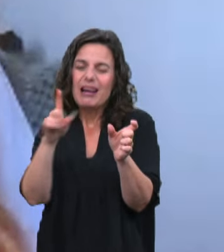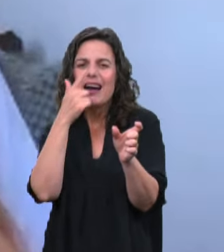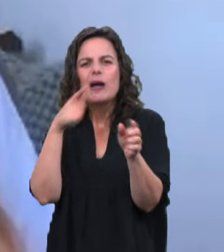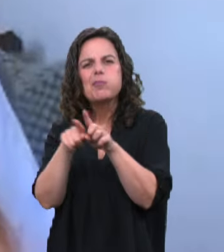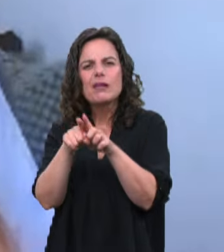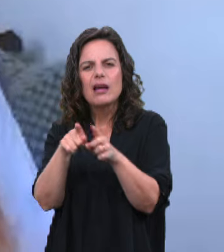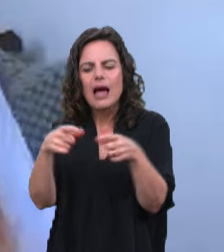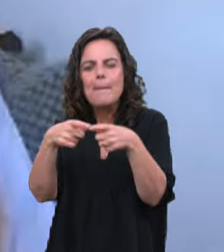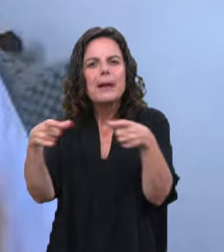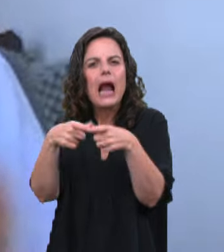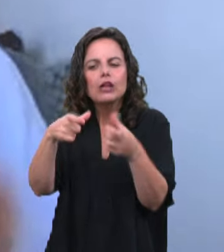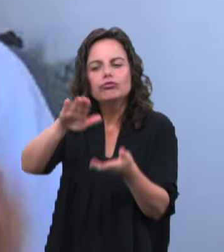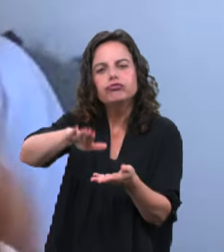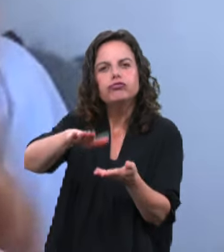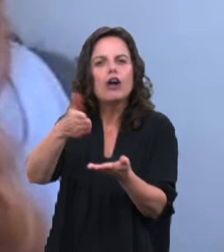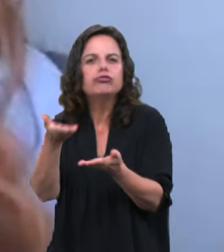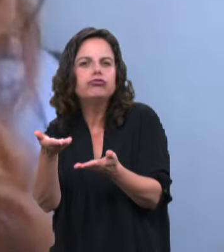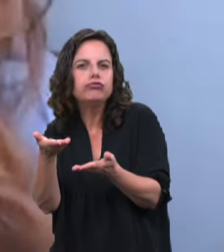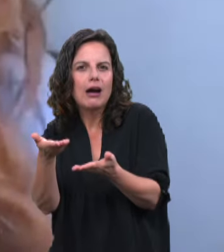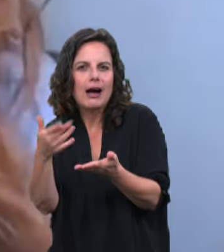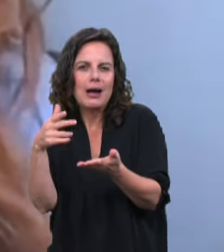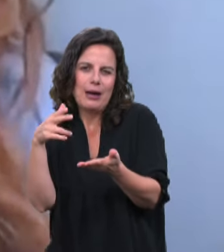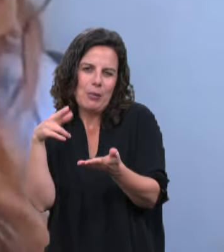panado português.